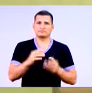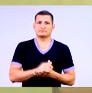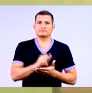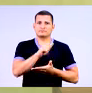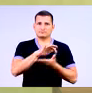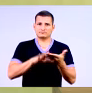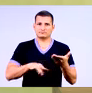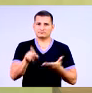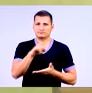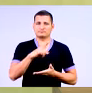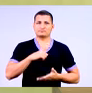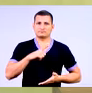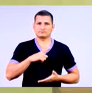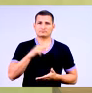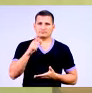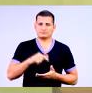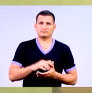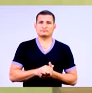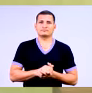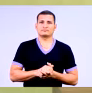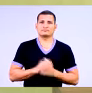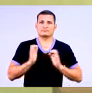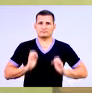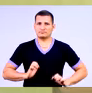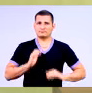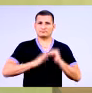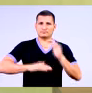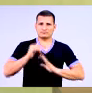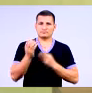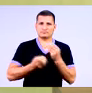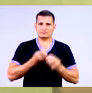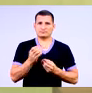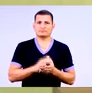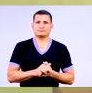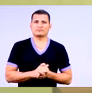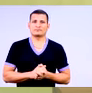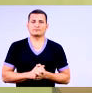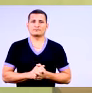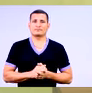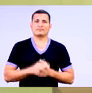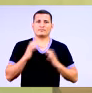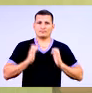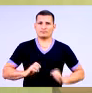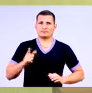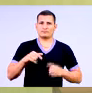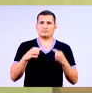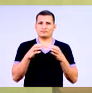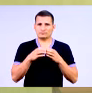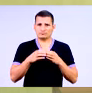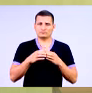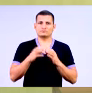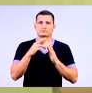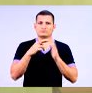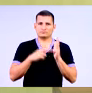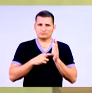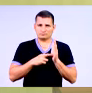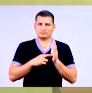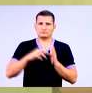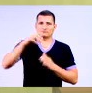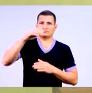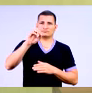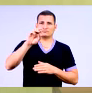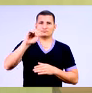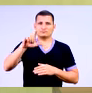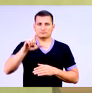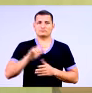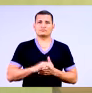vocês têm em mãos é sobre a importância da ética profissional. Ele diz assim: a ética é um conjunto de normas morais pelas quais um profissional deve orientar